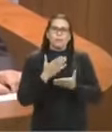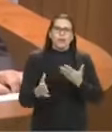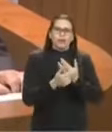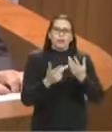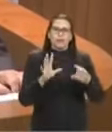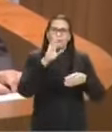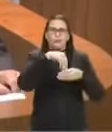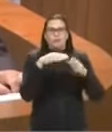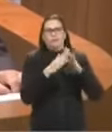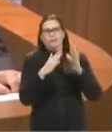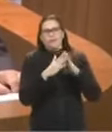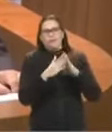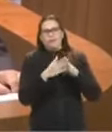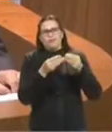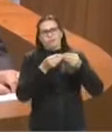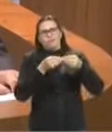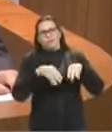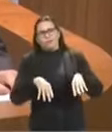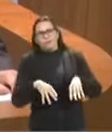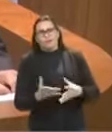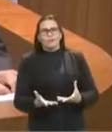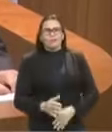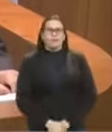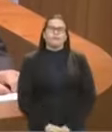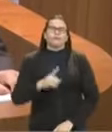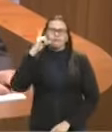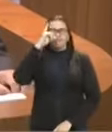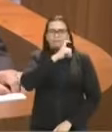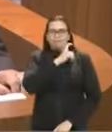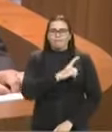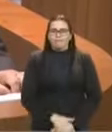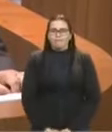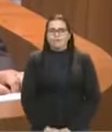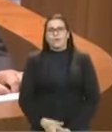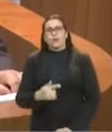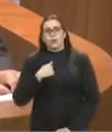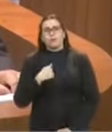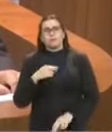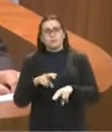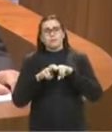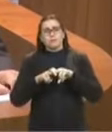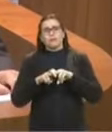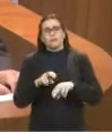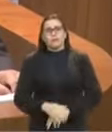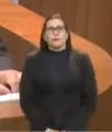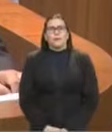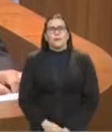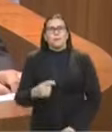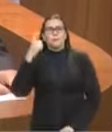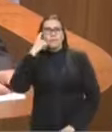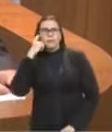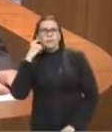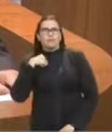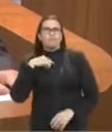pertences, tendo um prejuízo grandioso, e a gente fica realmente imaginando, nos